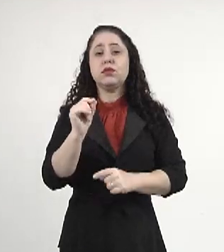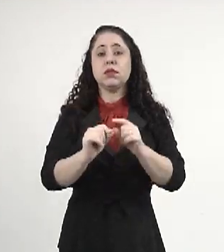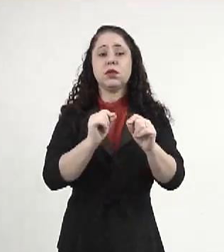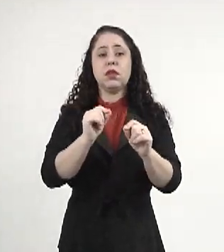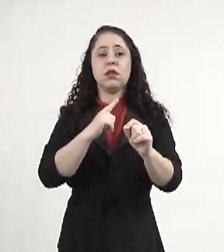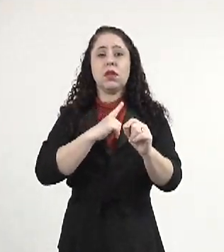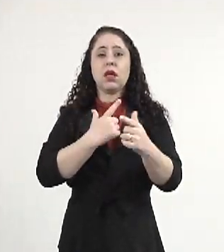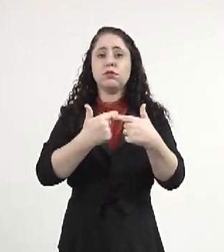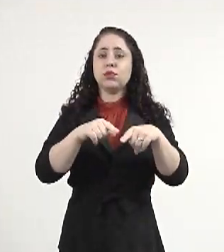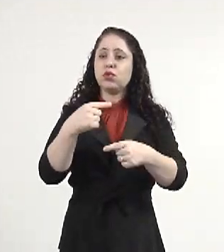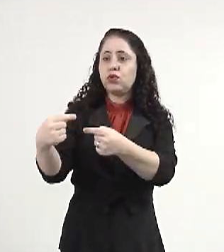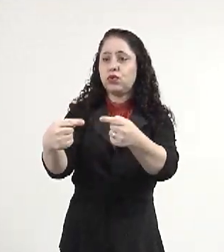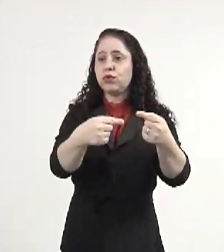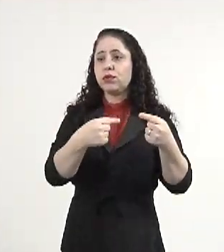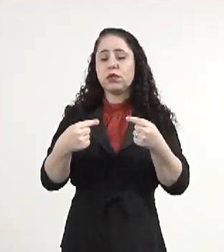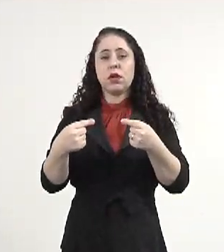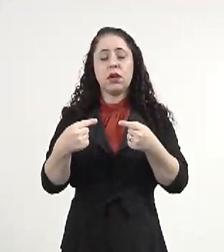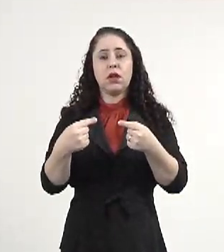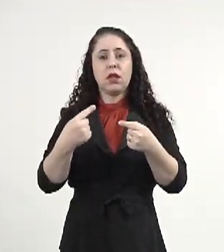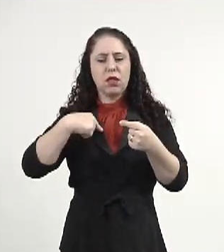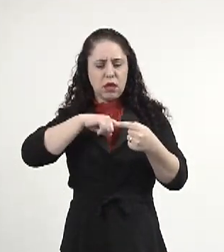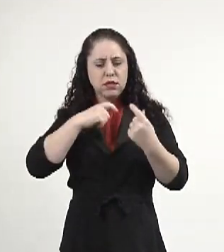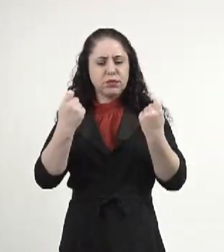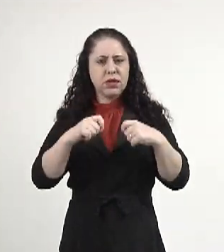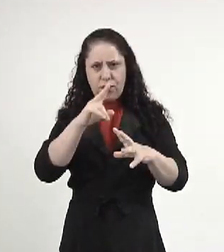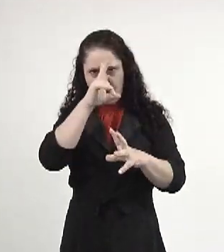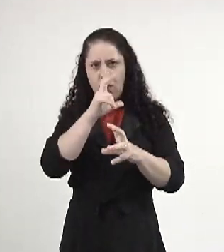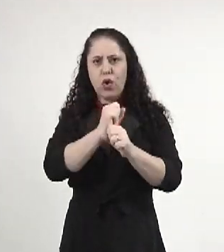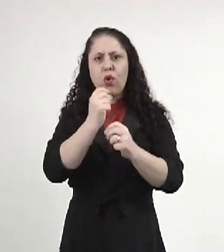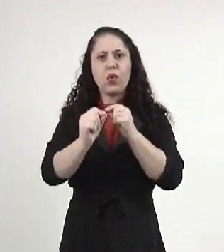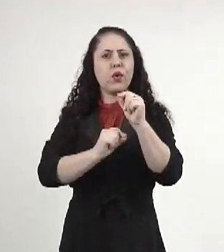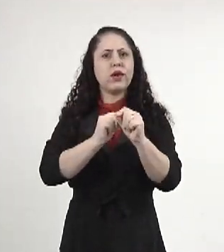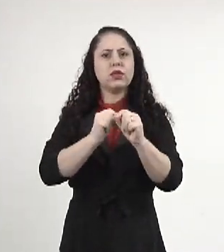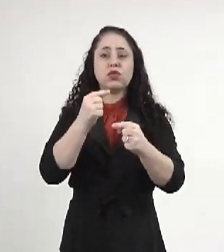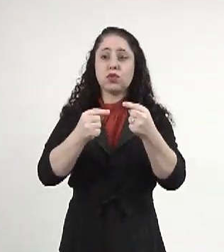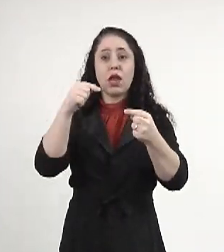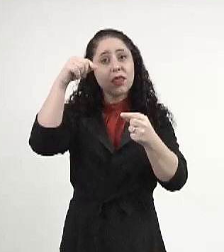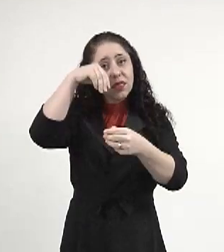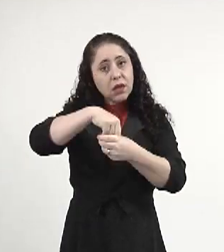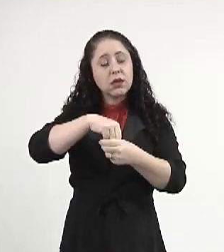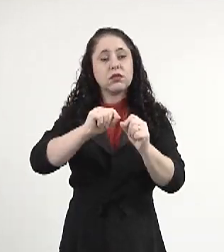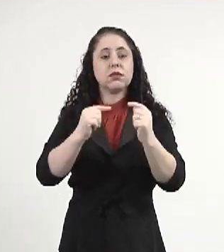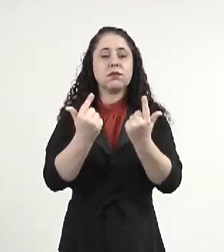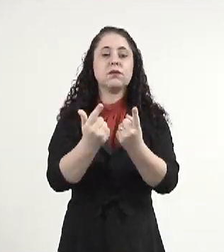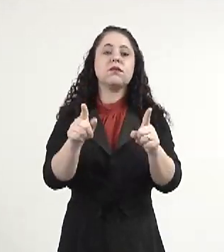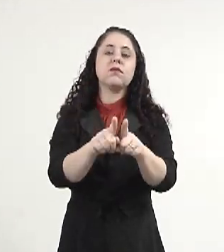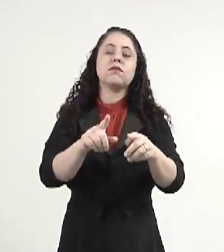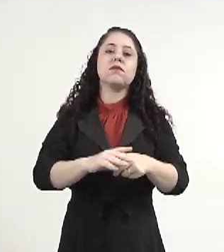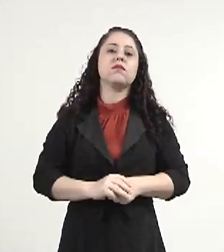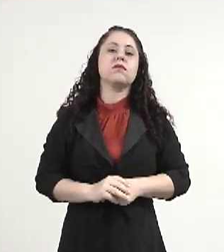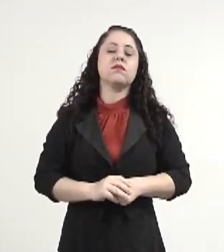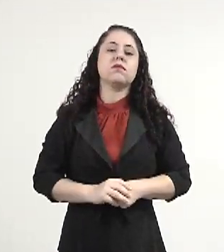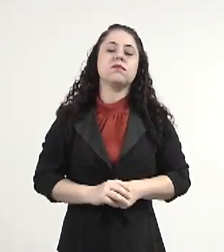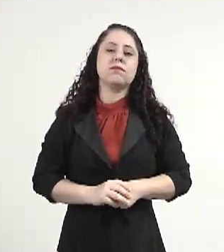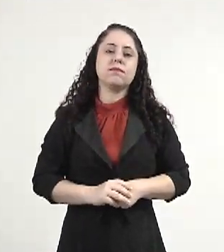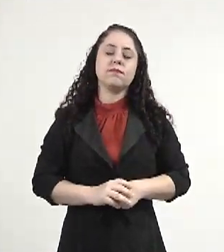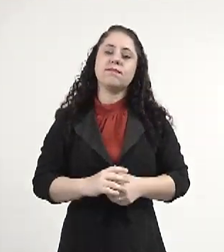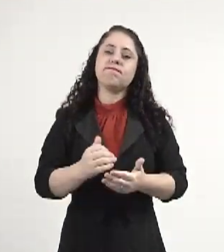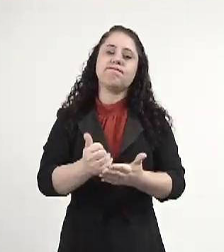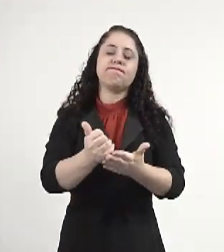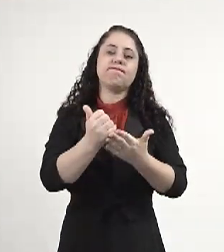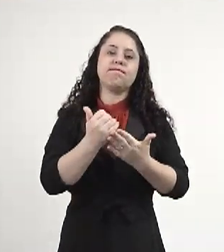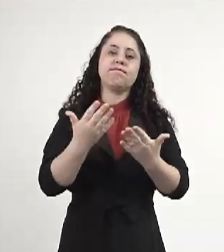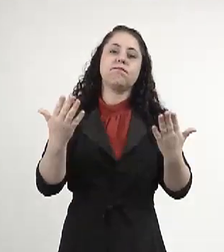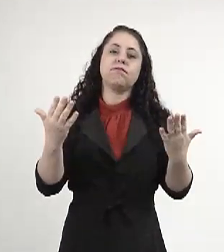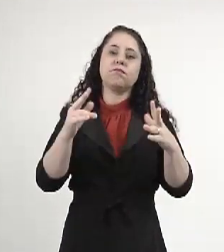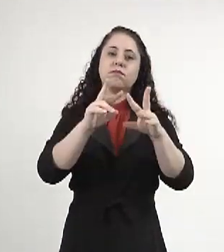esse diálogo, e eu acho que nós precisamos fortalecer esse debate aqui. Mas você traz para a gente aqui uma